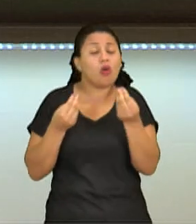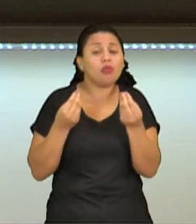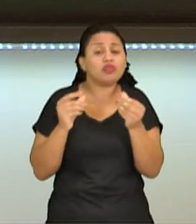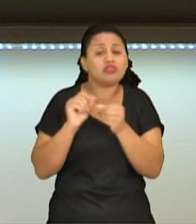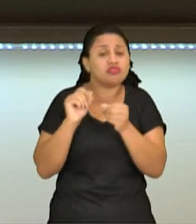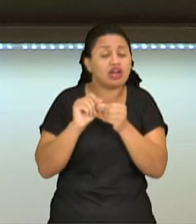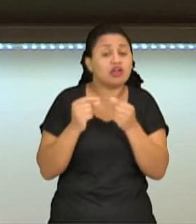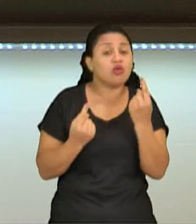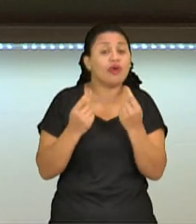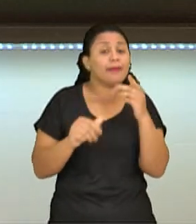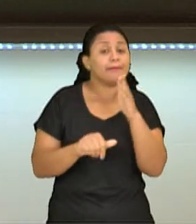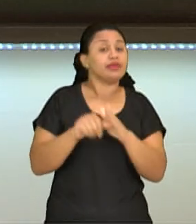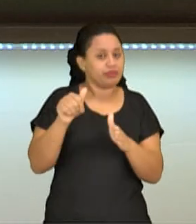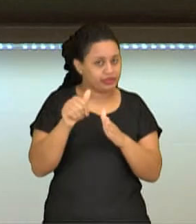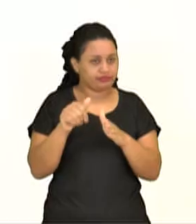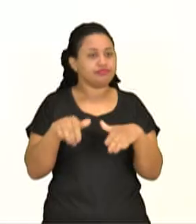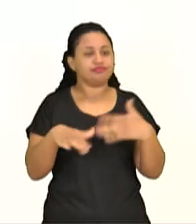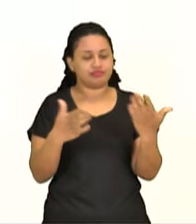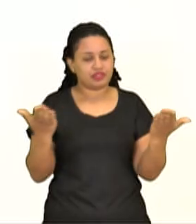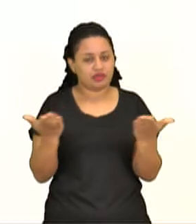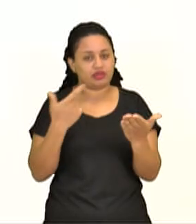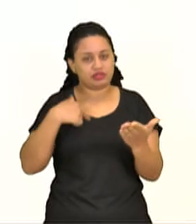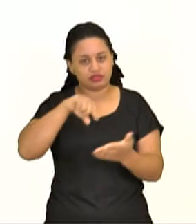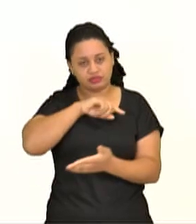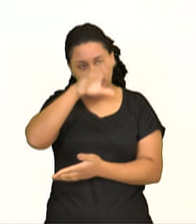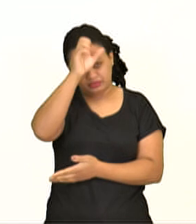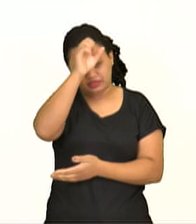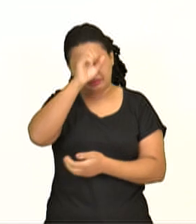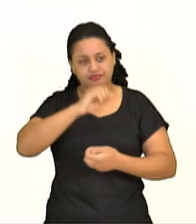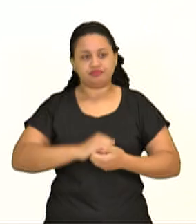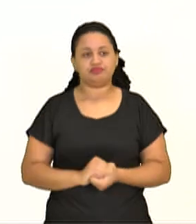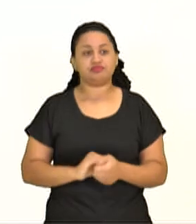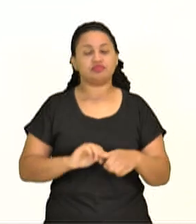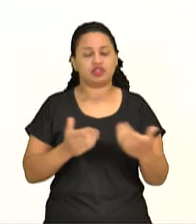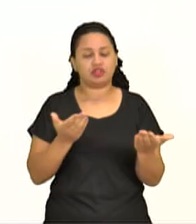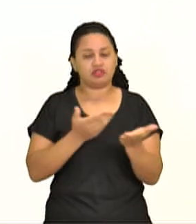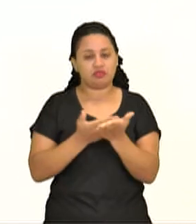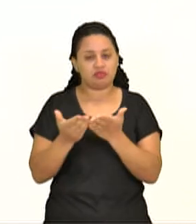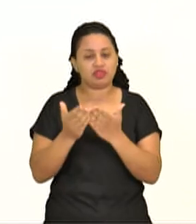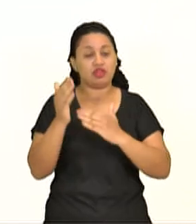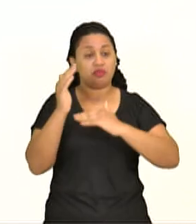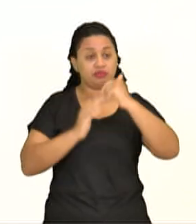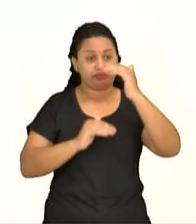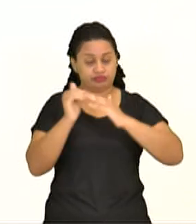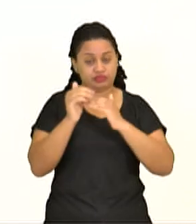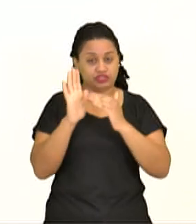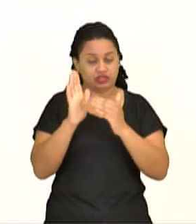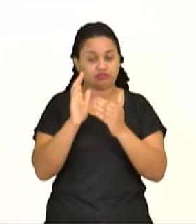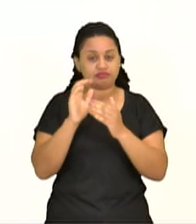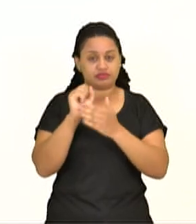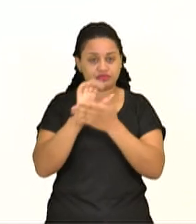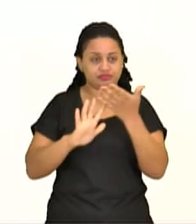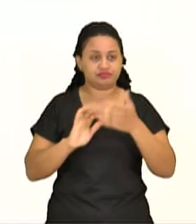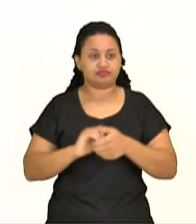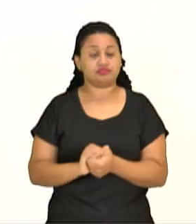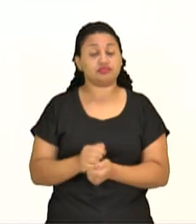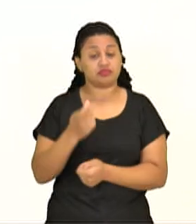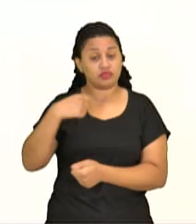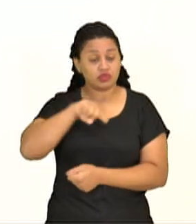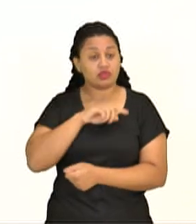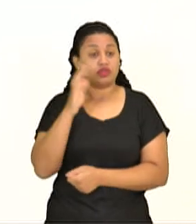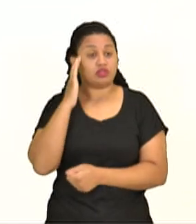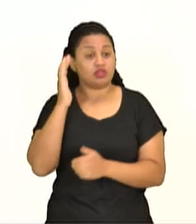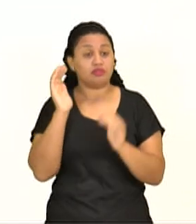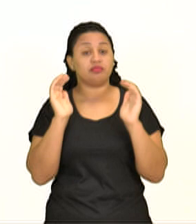Isso que a gente vai aprender nessa aula. Então, olha lá, vamos começar com praticando. A gente já sabe que o parênteses,